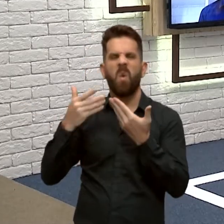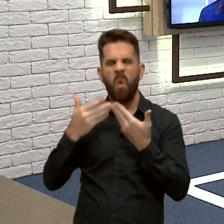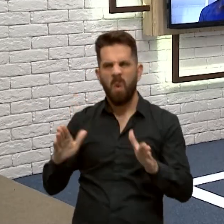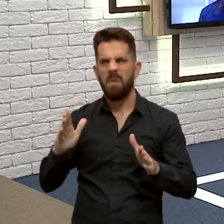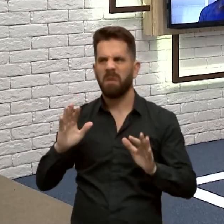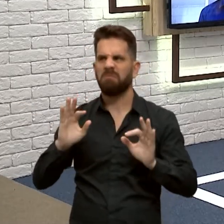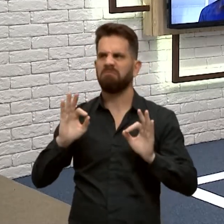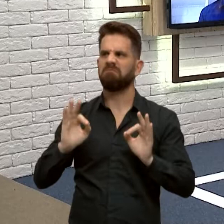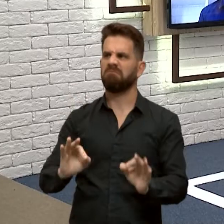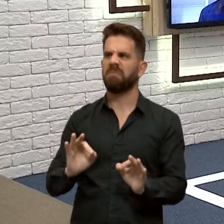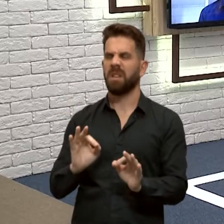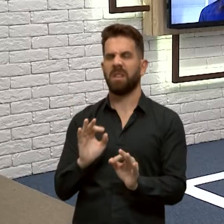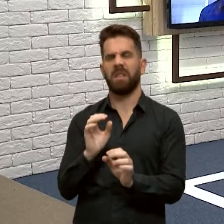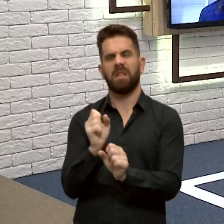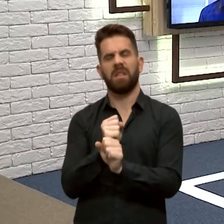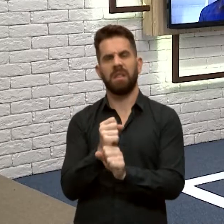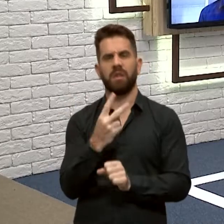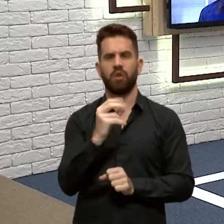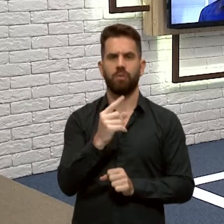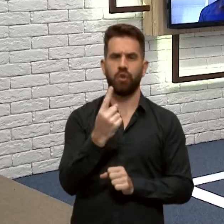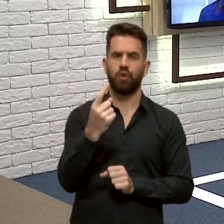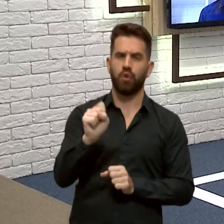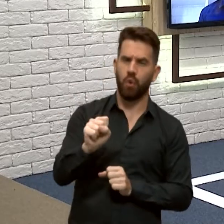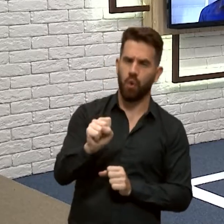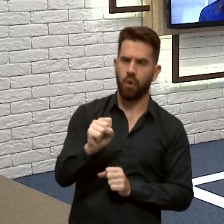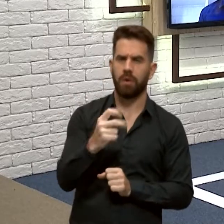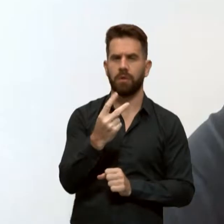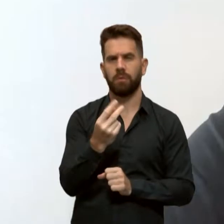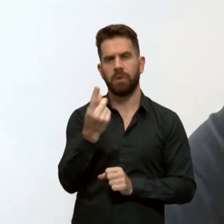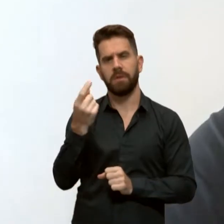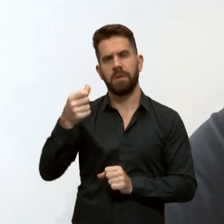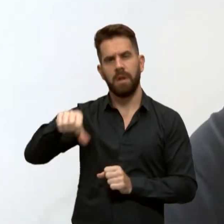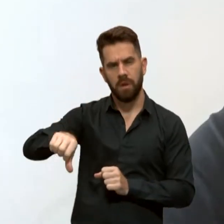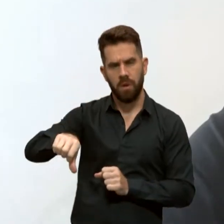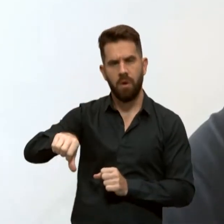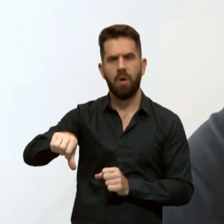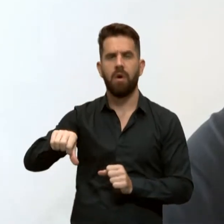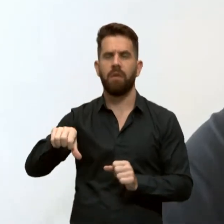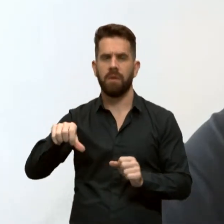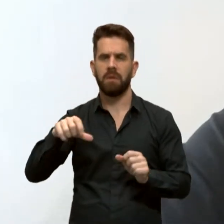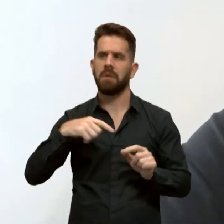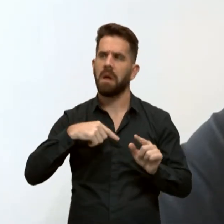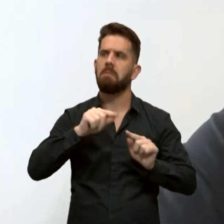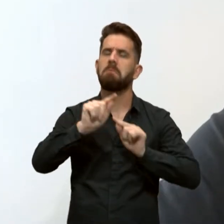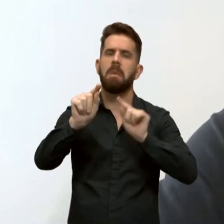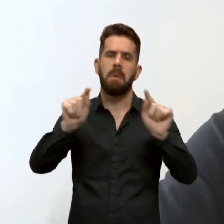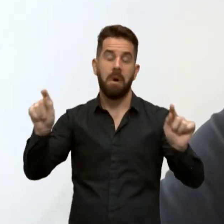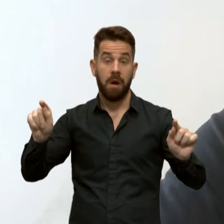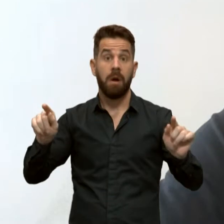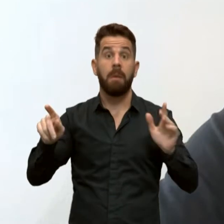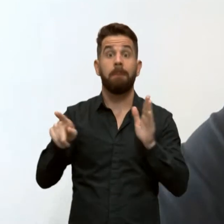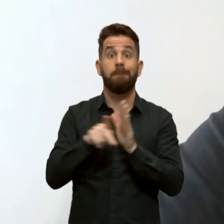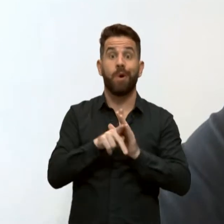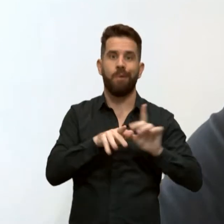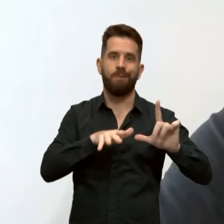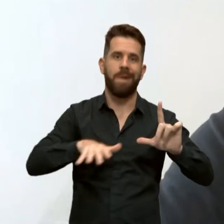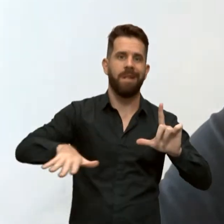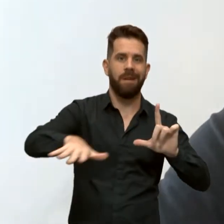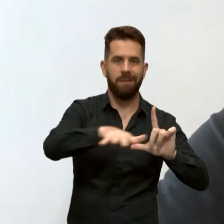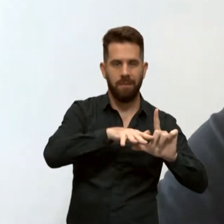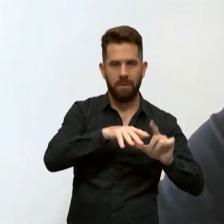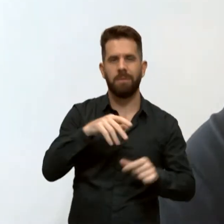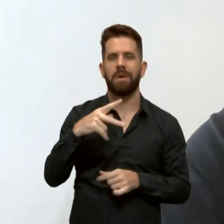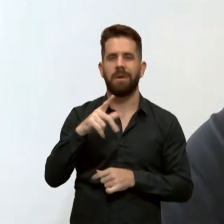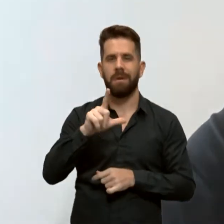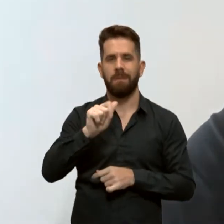2018, 2019. Existem algumas plataformas especializadas nisso. Uma